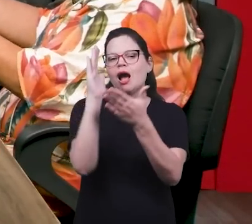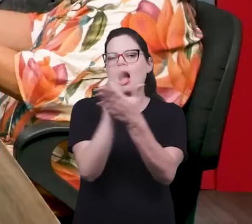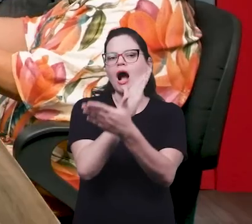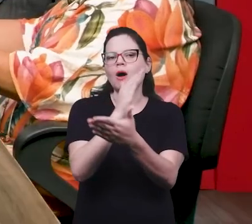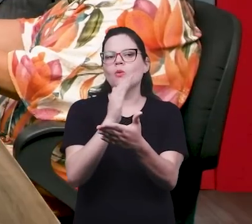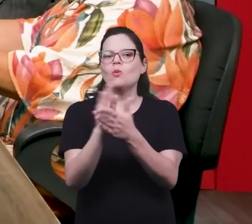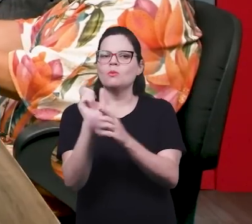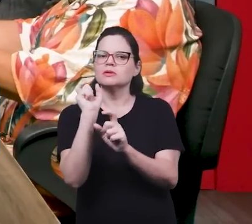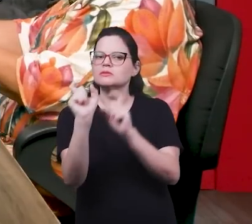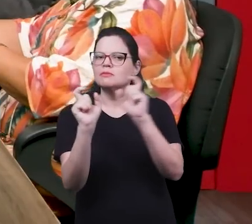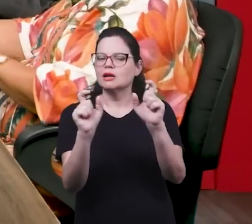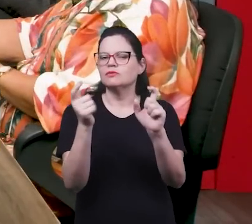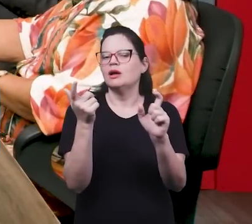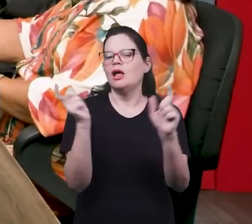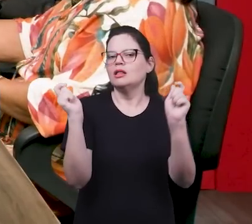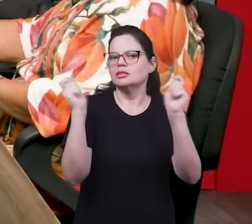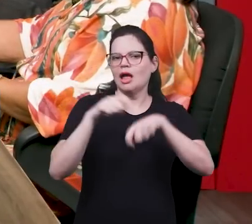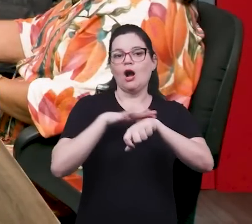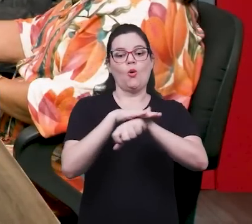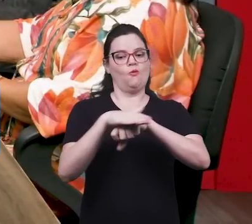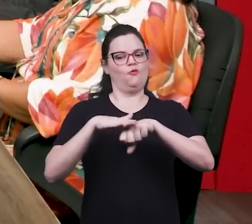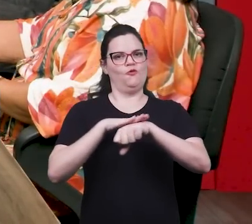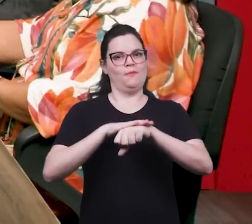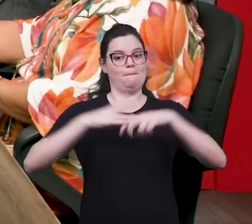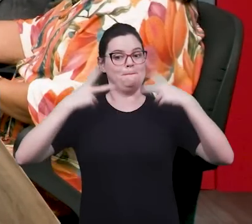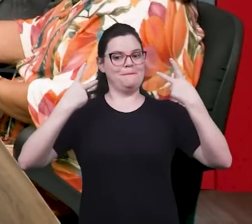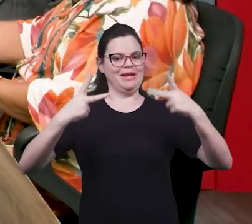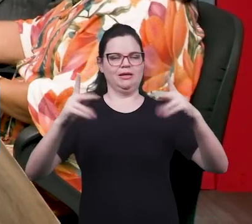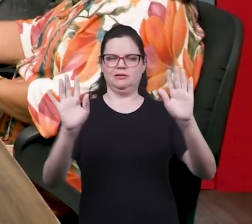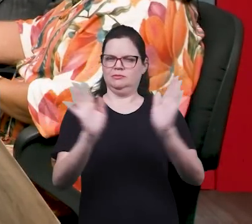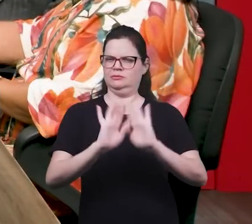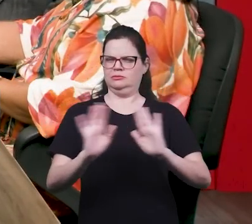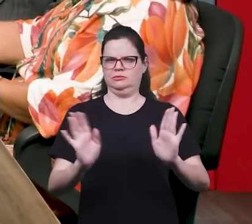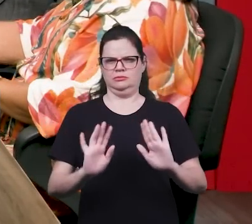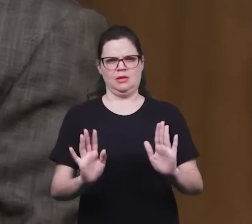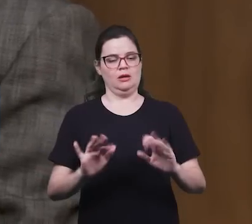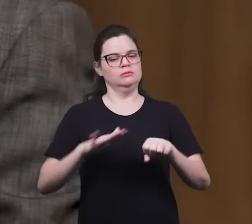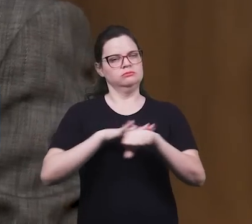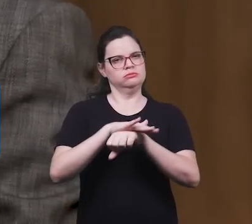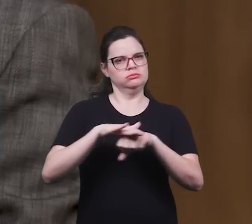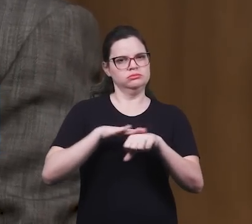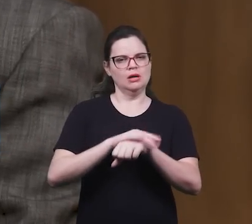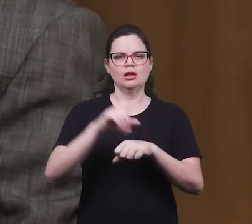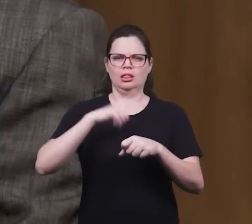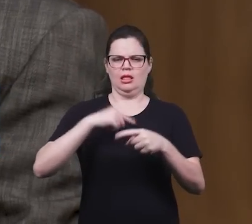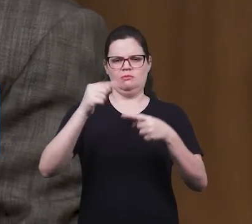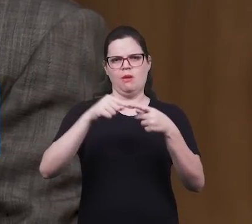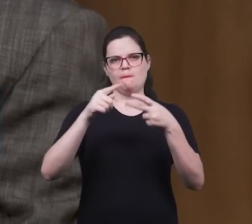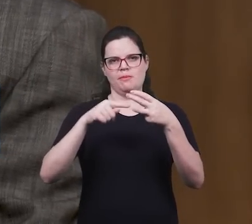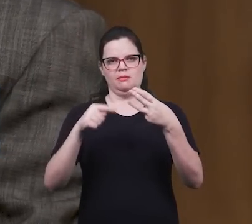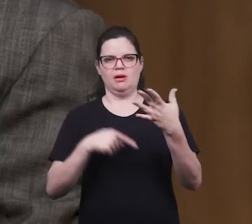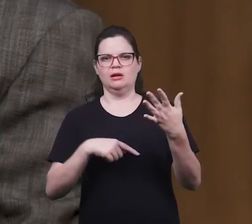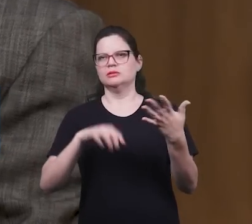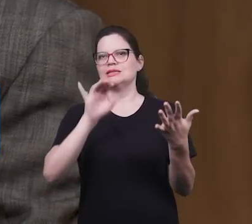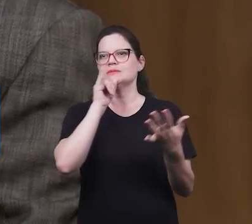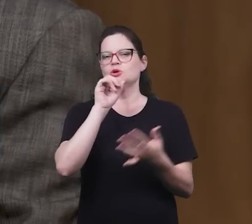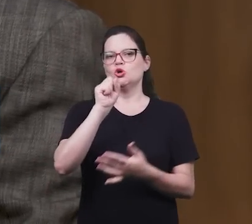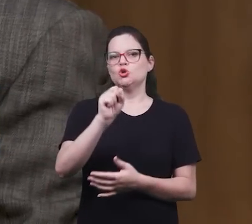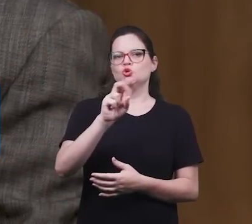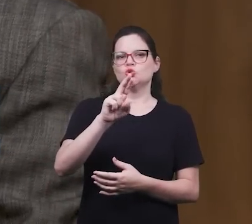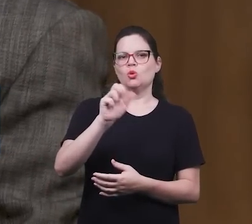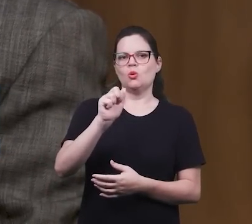alguma conversa, não chegar a pregar naquelas línguas, por exemplo, o Swahili, o Kirundi, o Kiswahili e outros